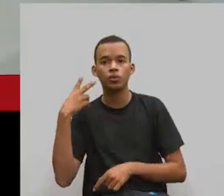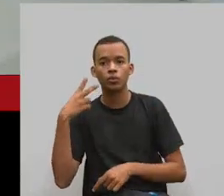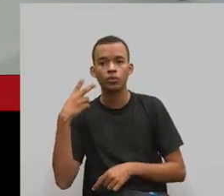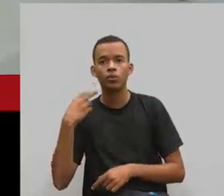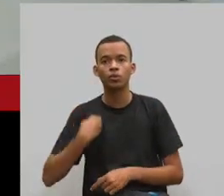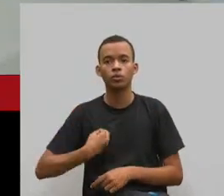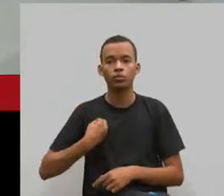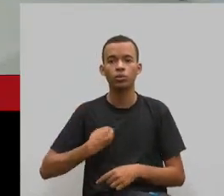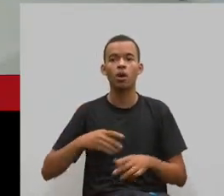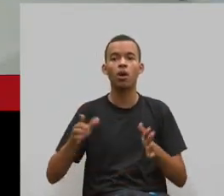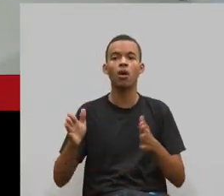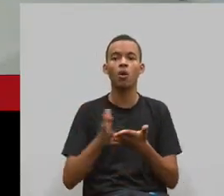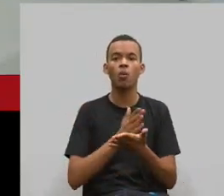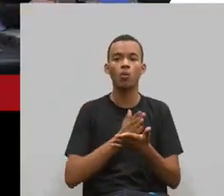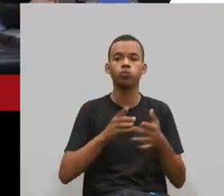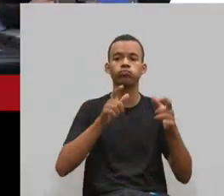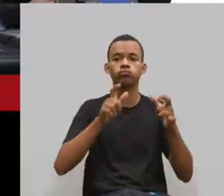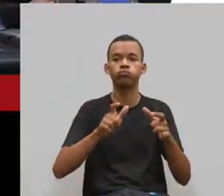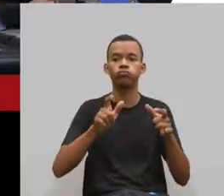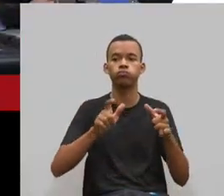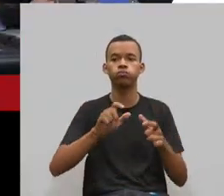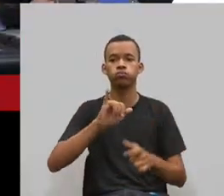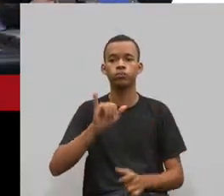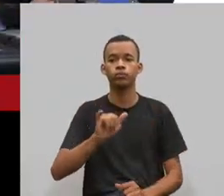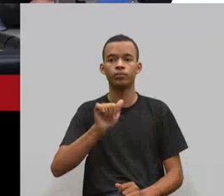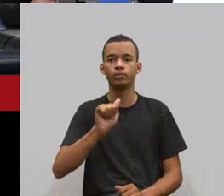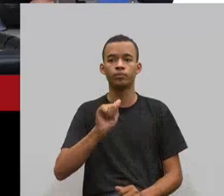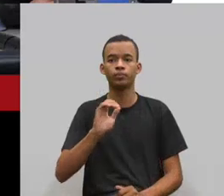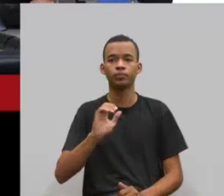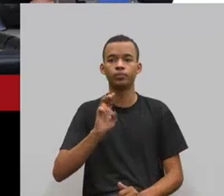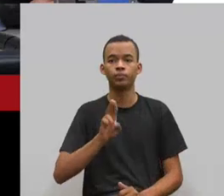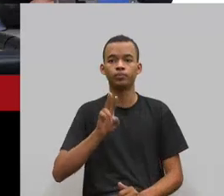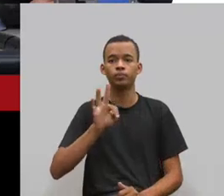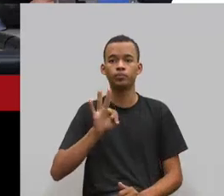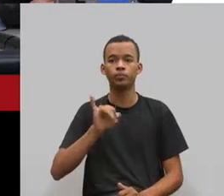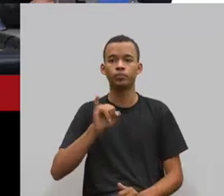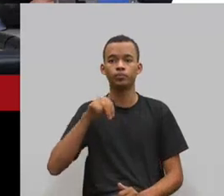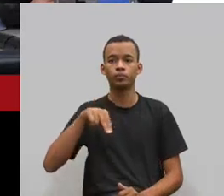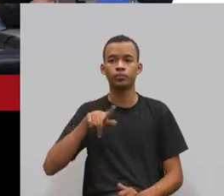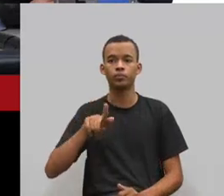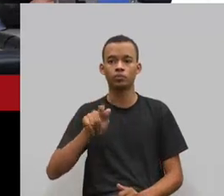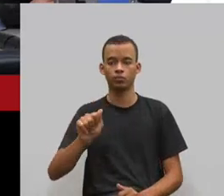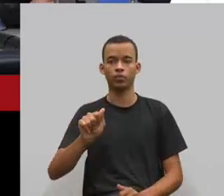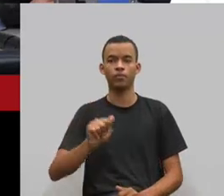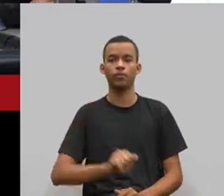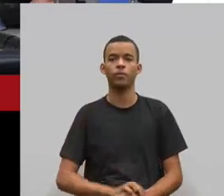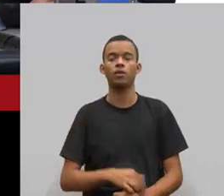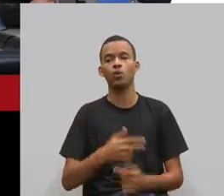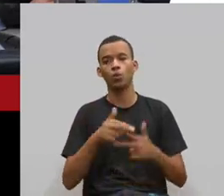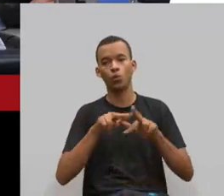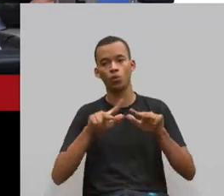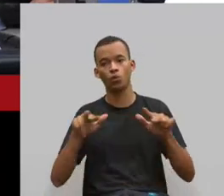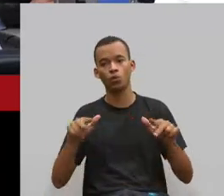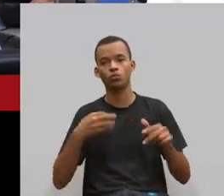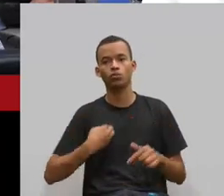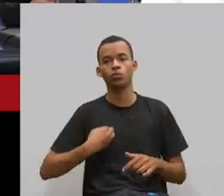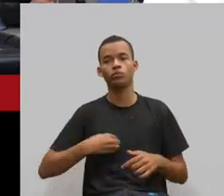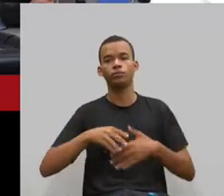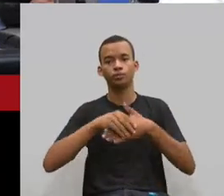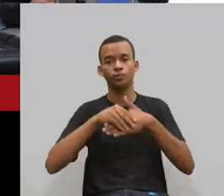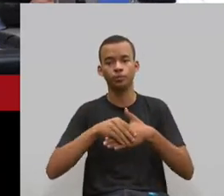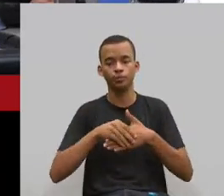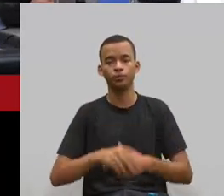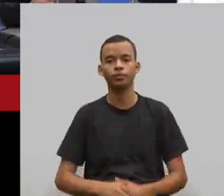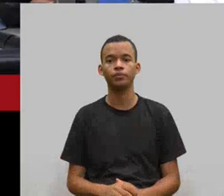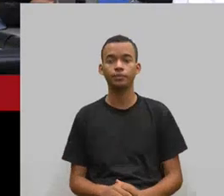e os demais presentes queria dizer que é uma honra para mim como presidente da Comissão dos direitos da Defesa